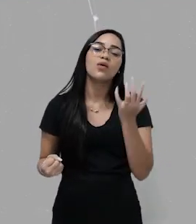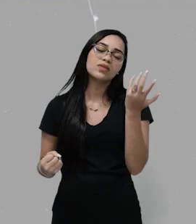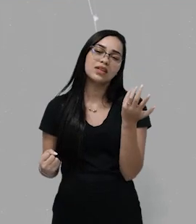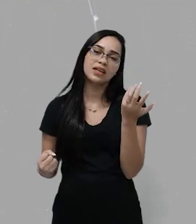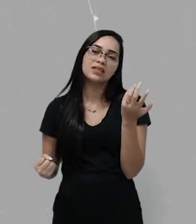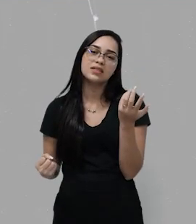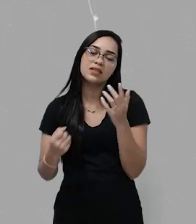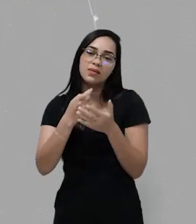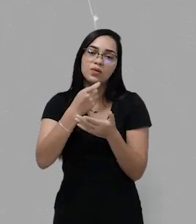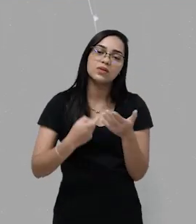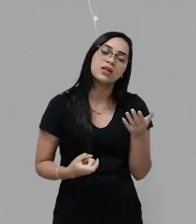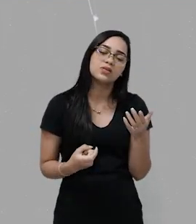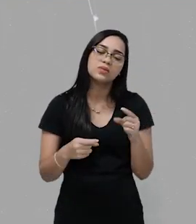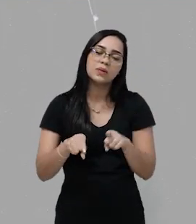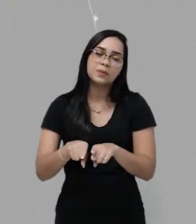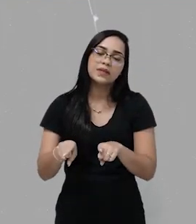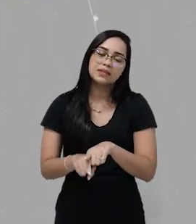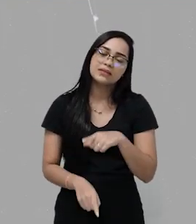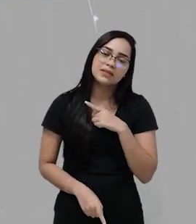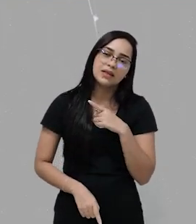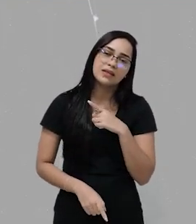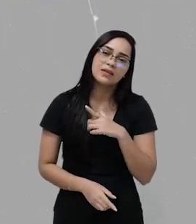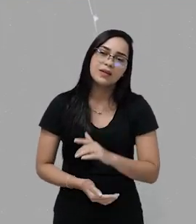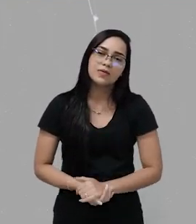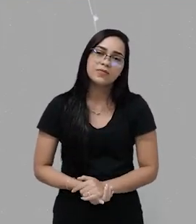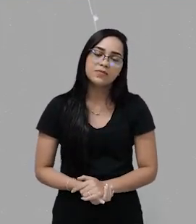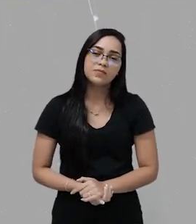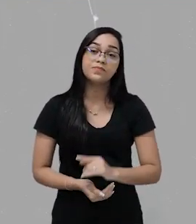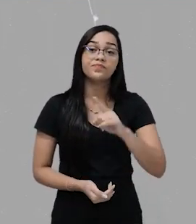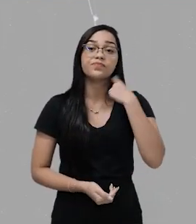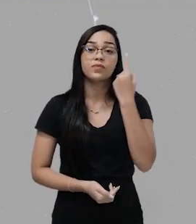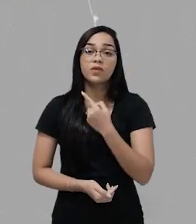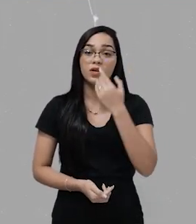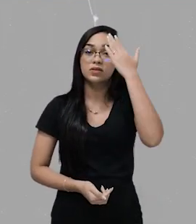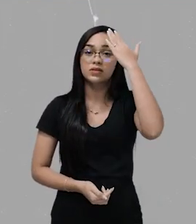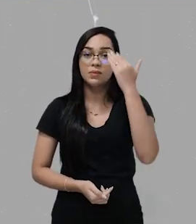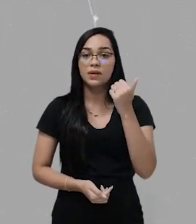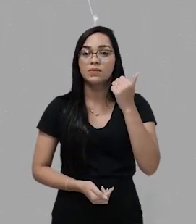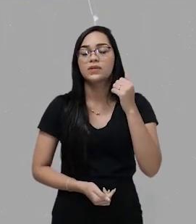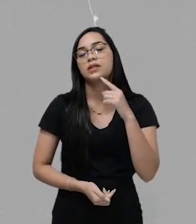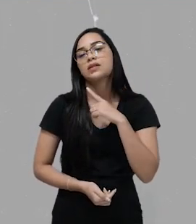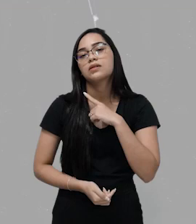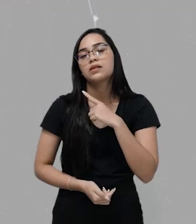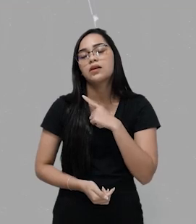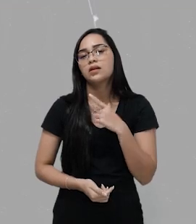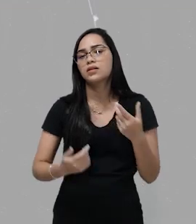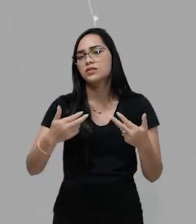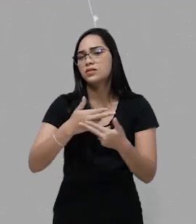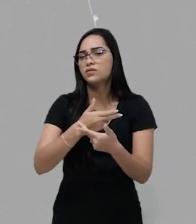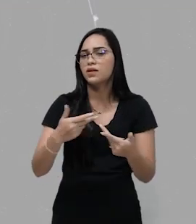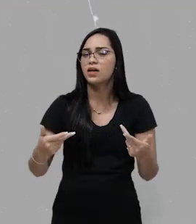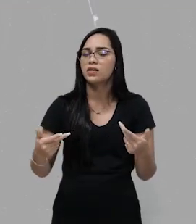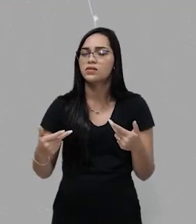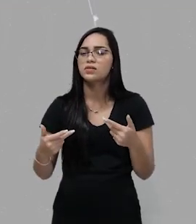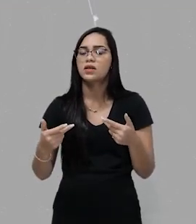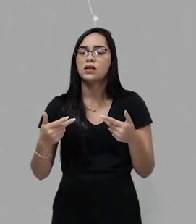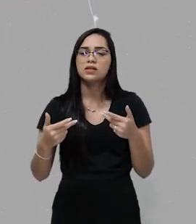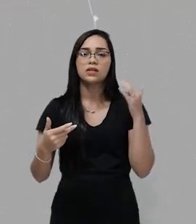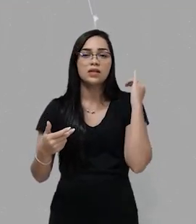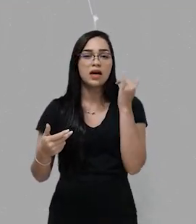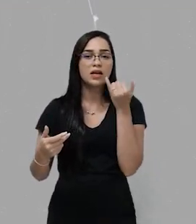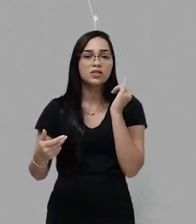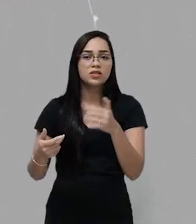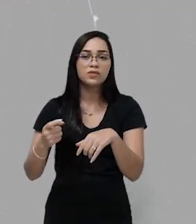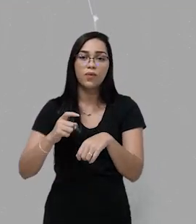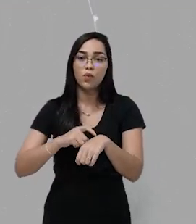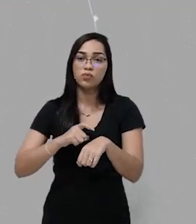no texto teatral também tem isso aí. E nós sabemos que, embora haja esses elementos aí da narrativa, o